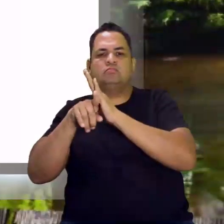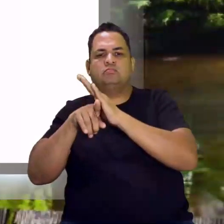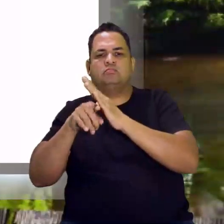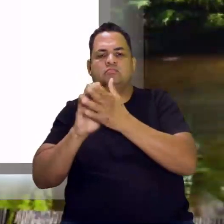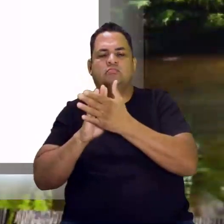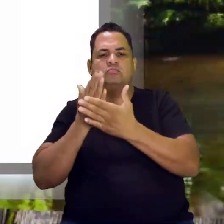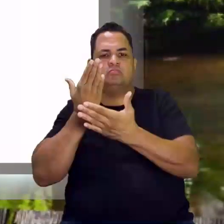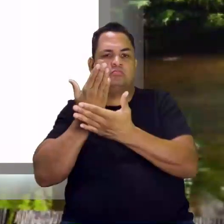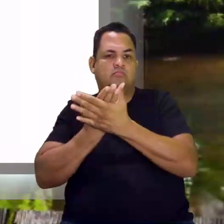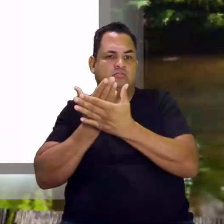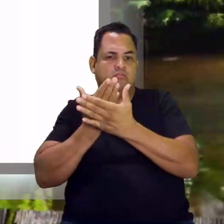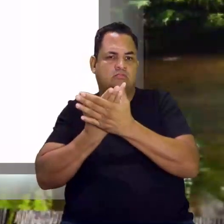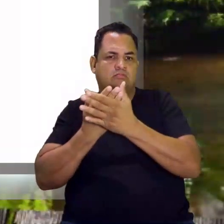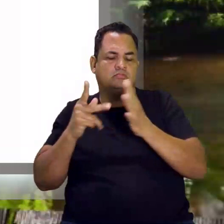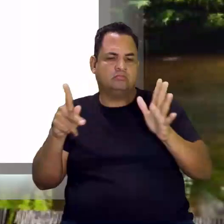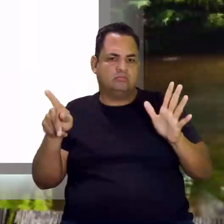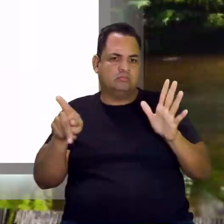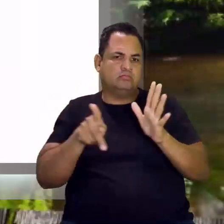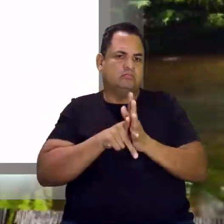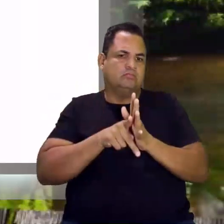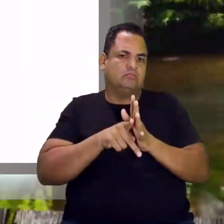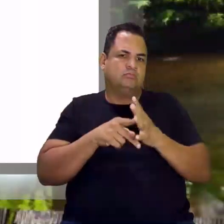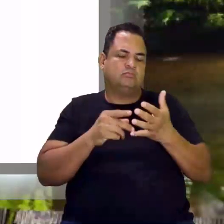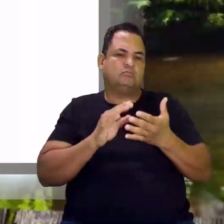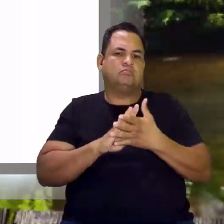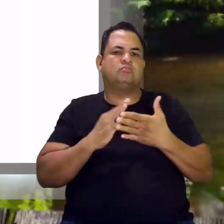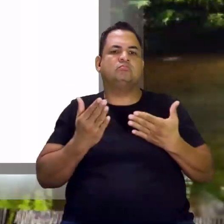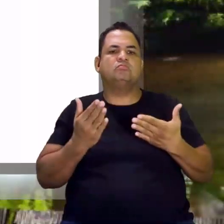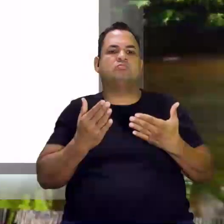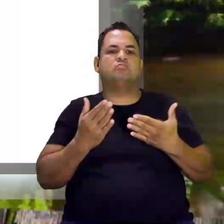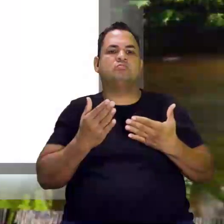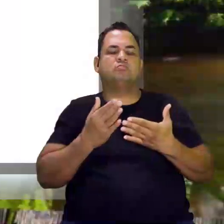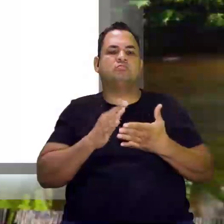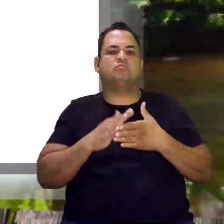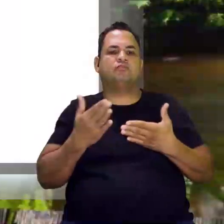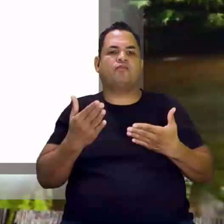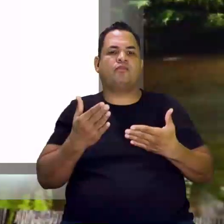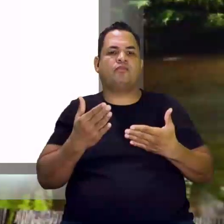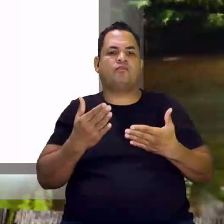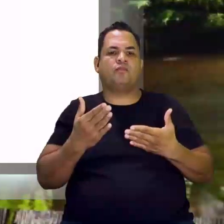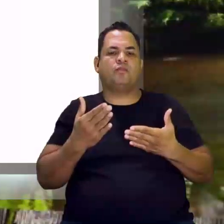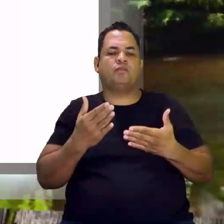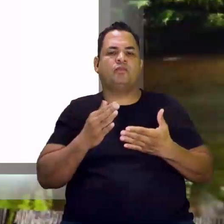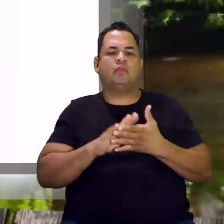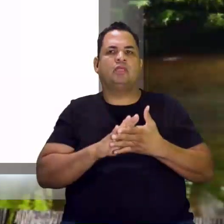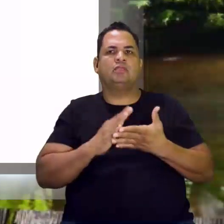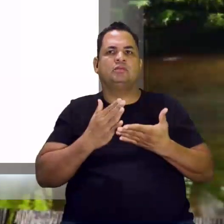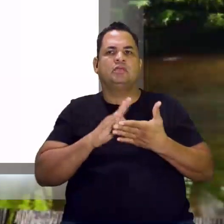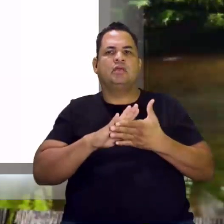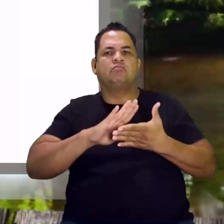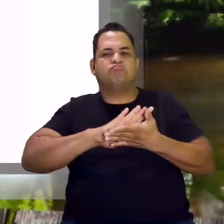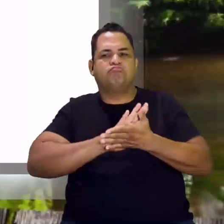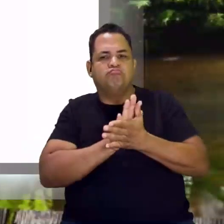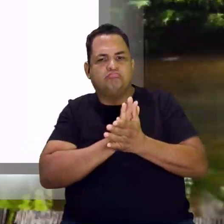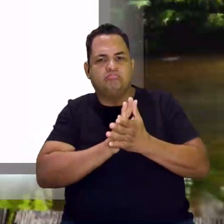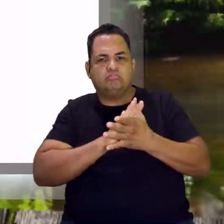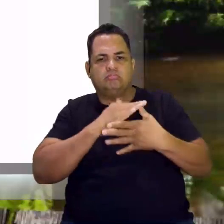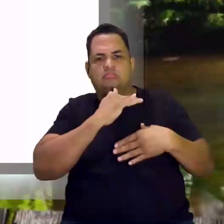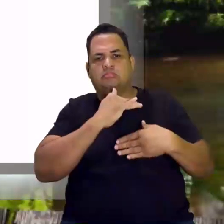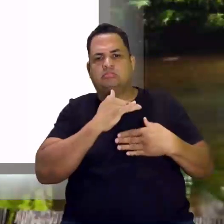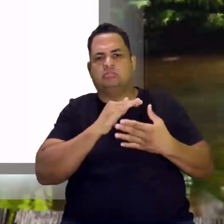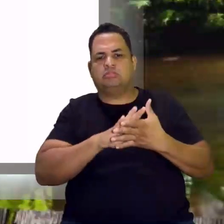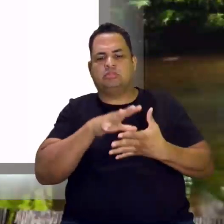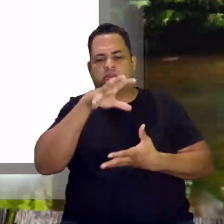especificamente, tá, a questão do risco de extinção de determinadas espécies